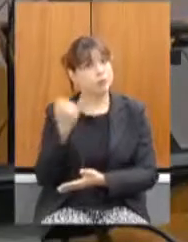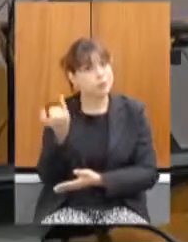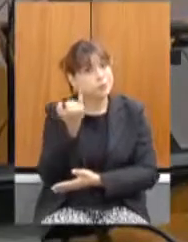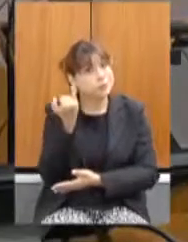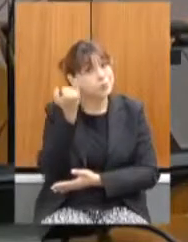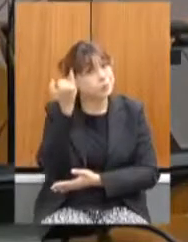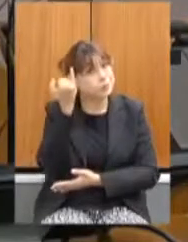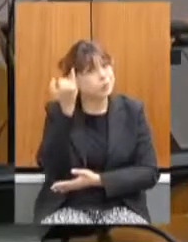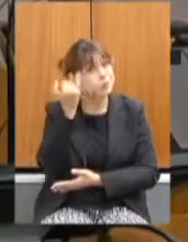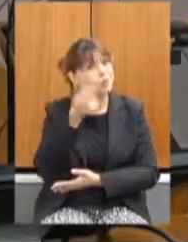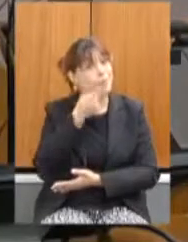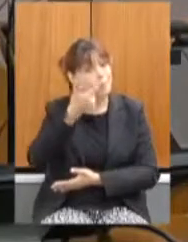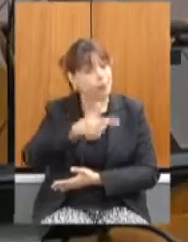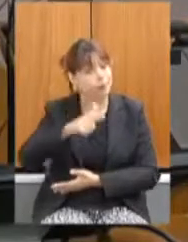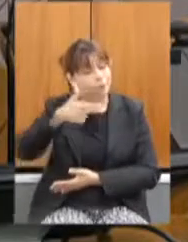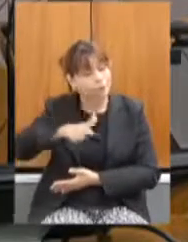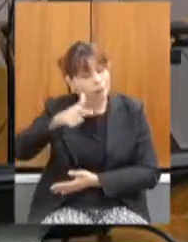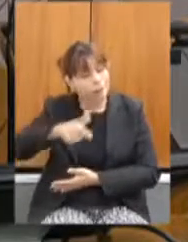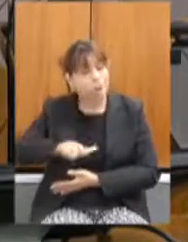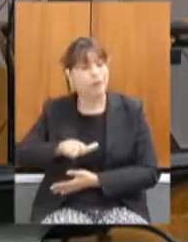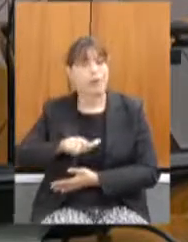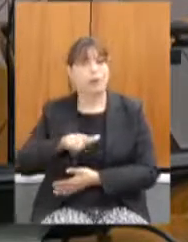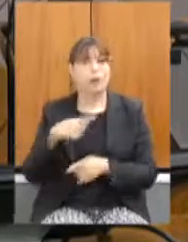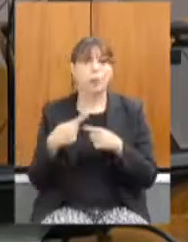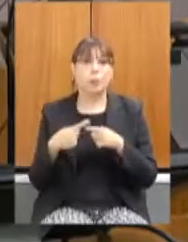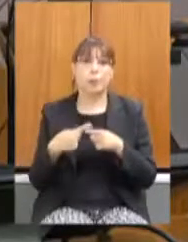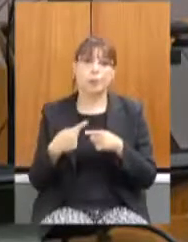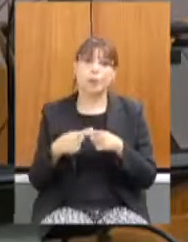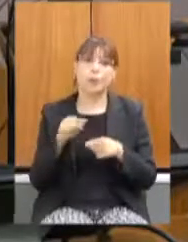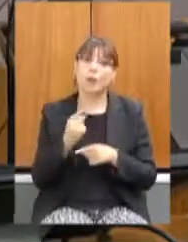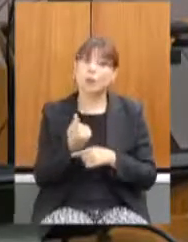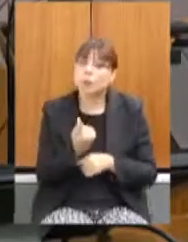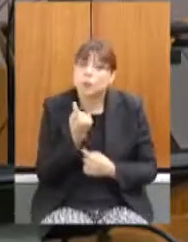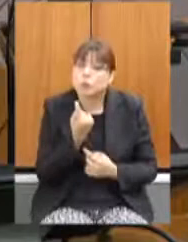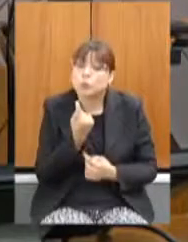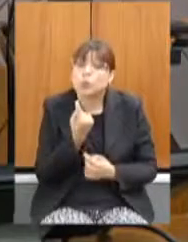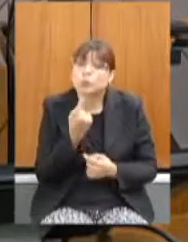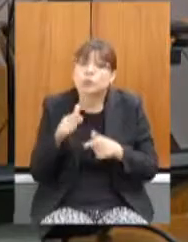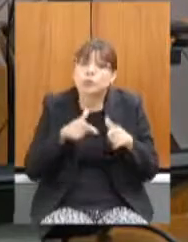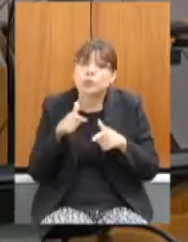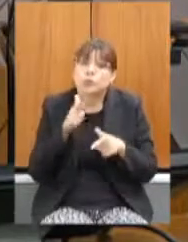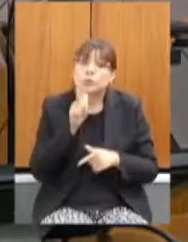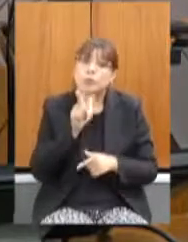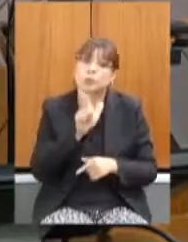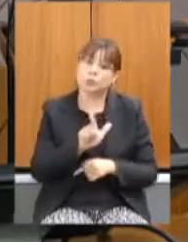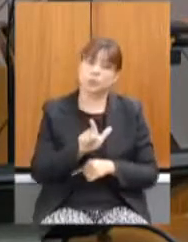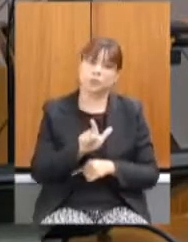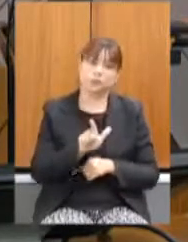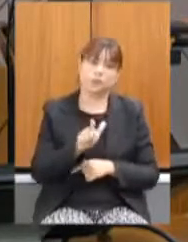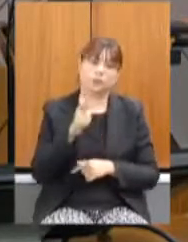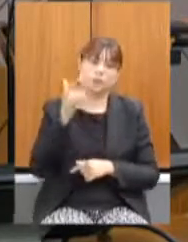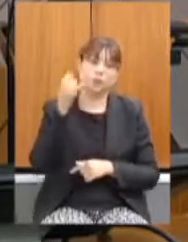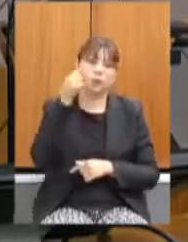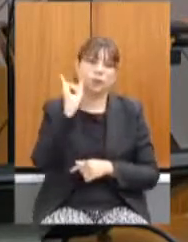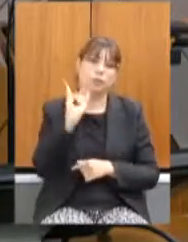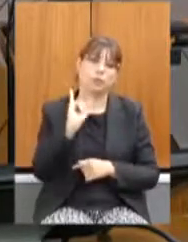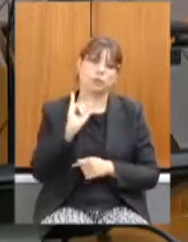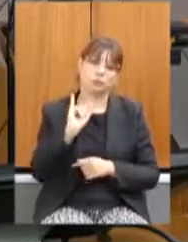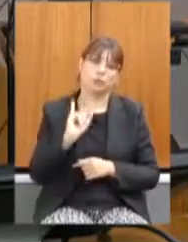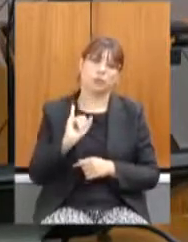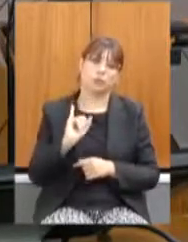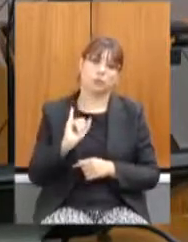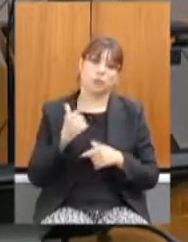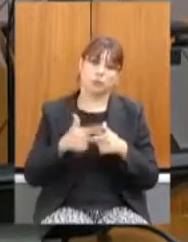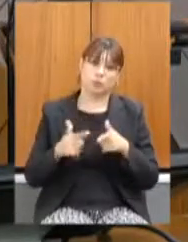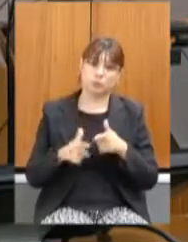vezes porque efetivamente é a única ação que nós conseguimos fazer no enfrentamento à pandemia é